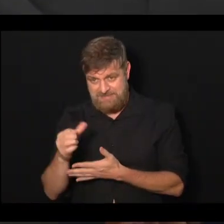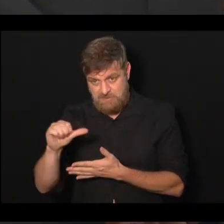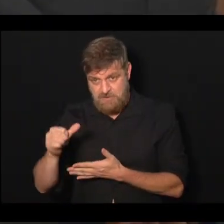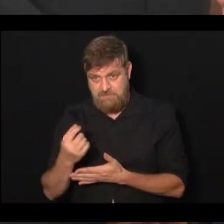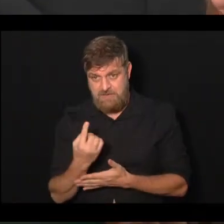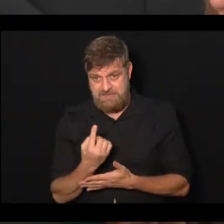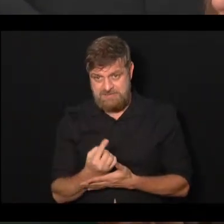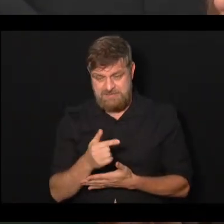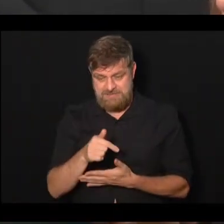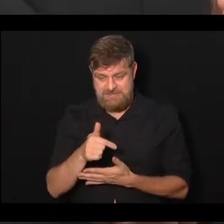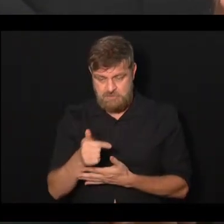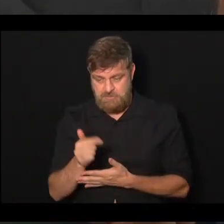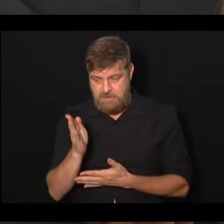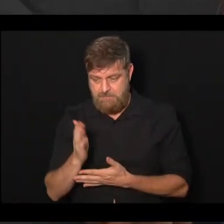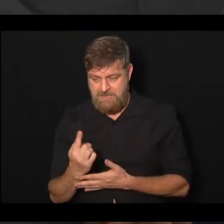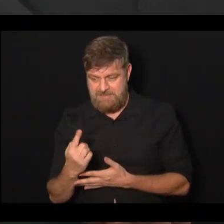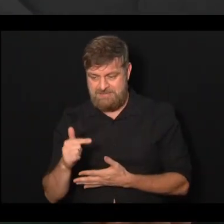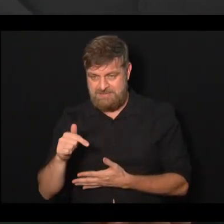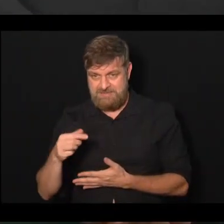172/173,